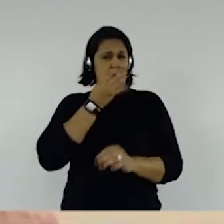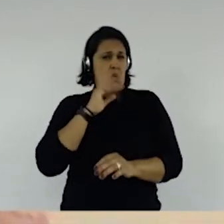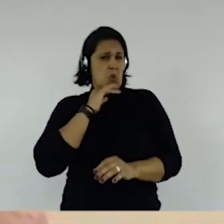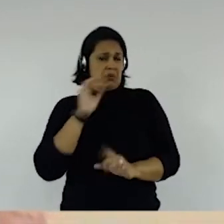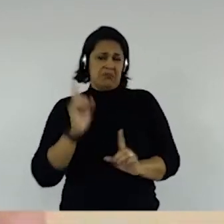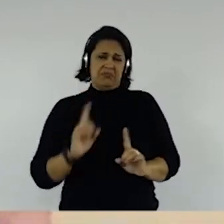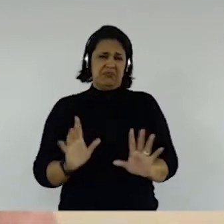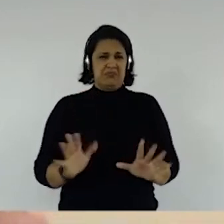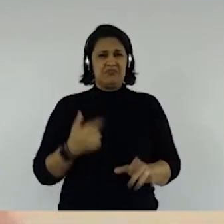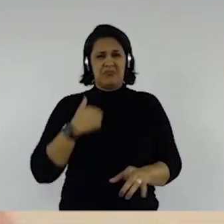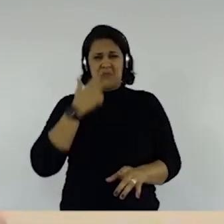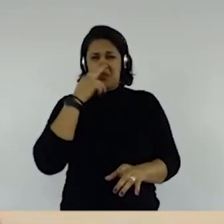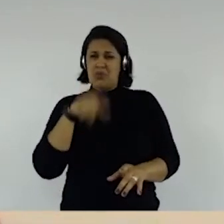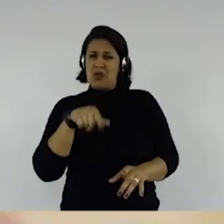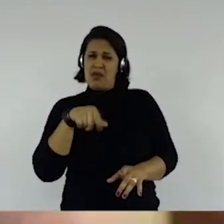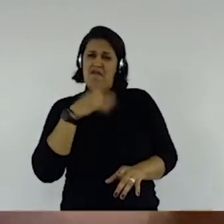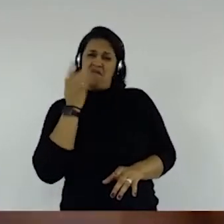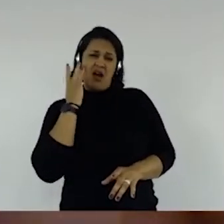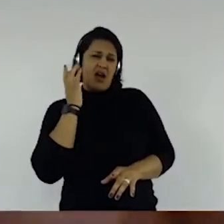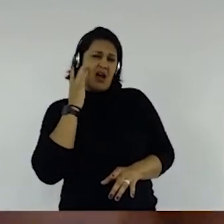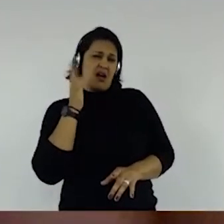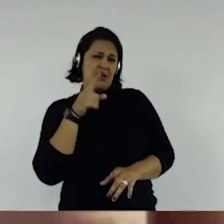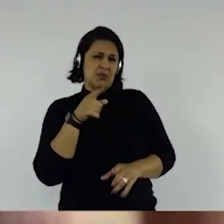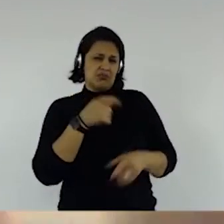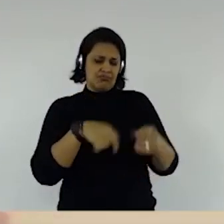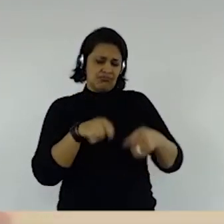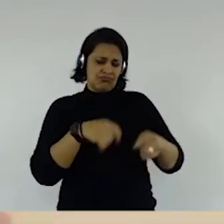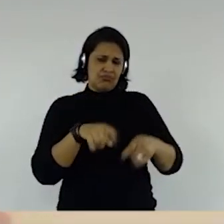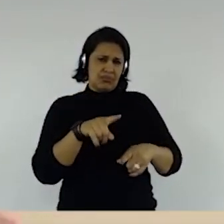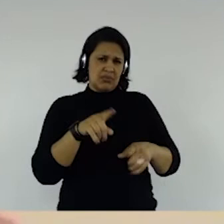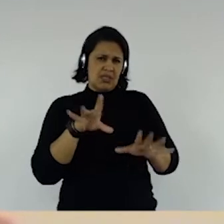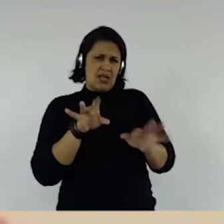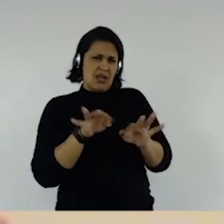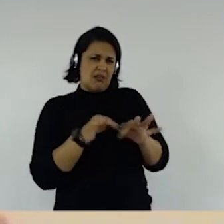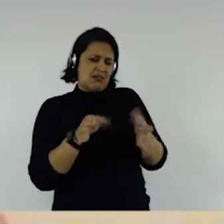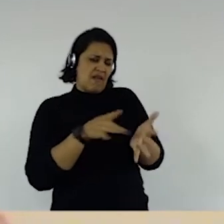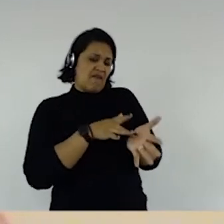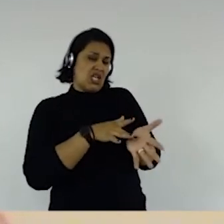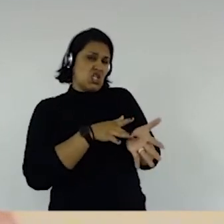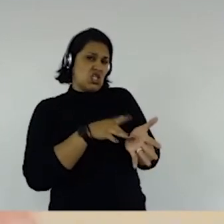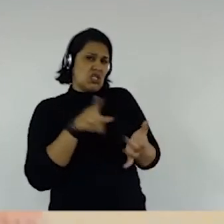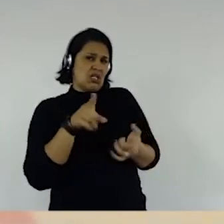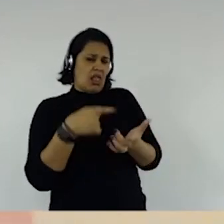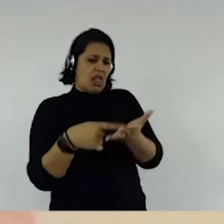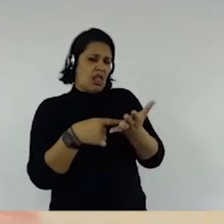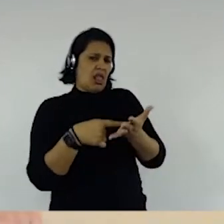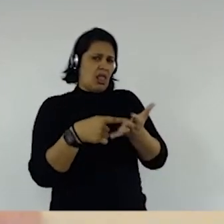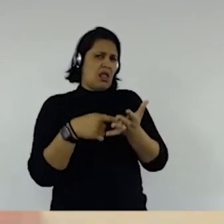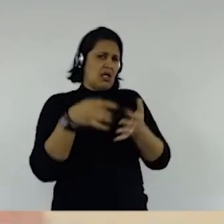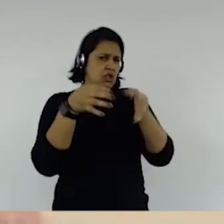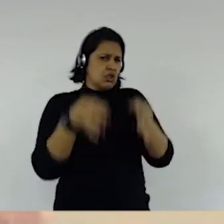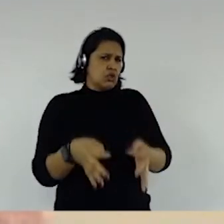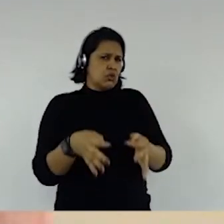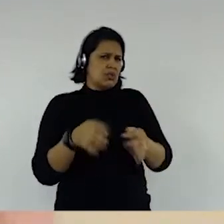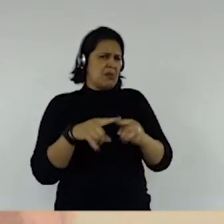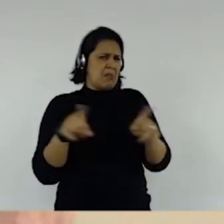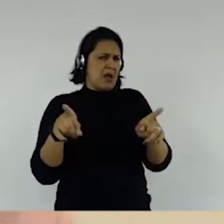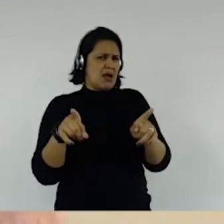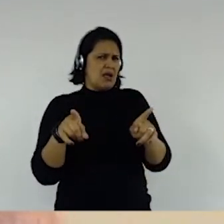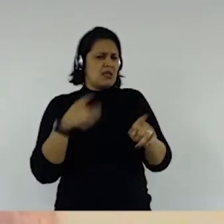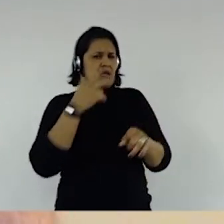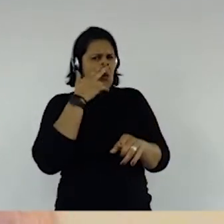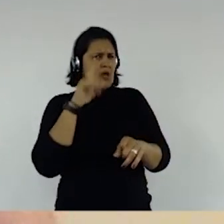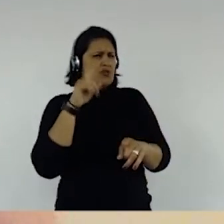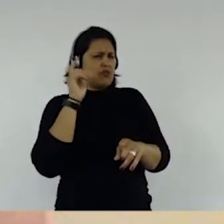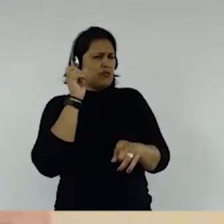Eu acho que é muito fácil em uma negociação se fingir uma negociação justa, e eu acho muito difícil, na prática,